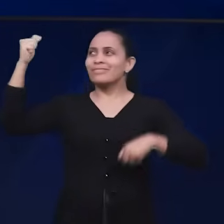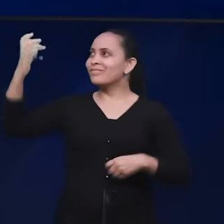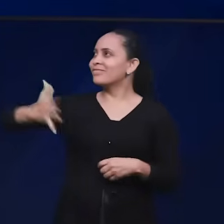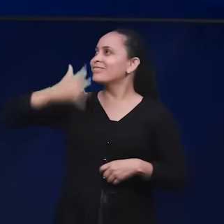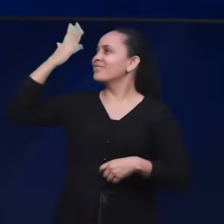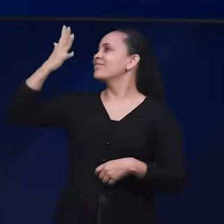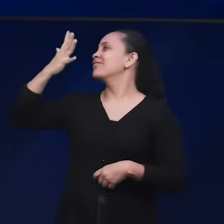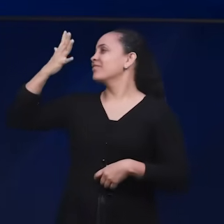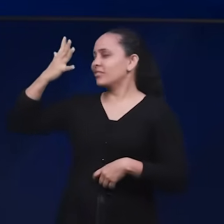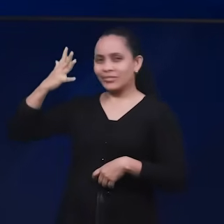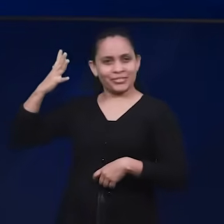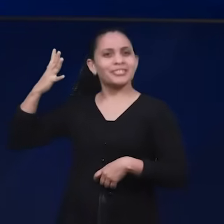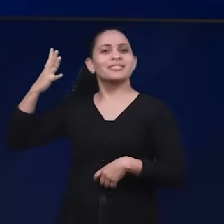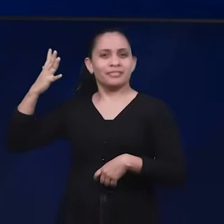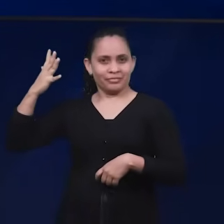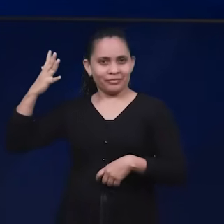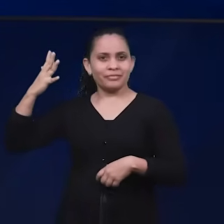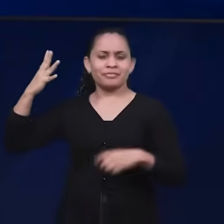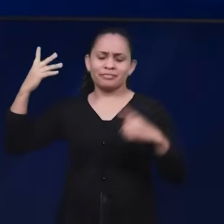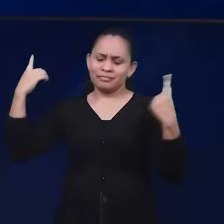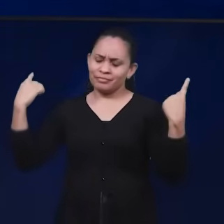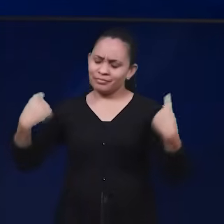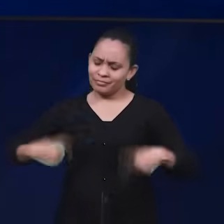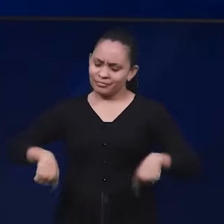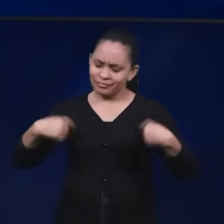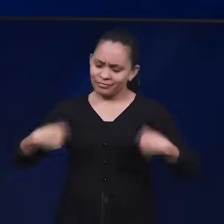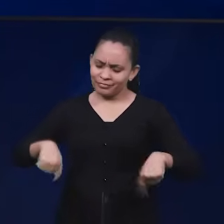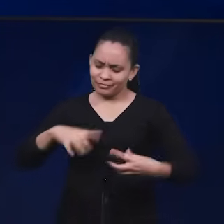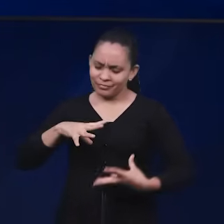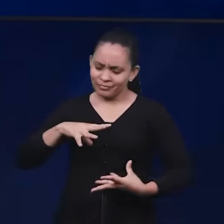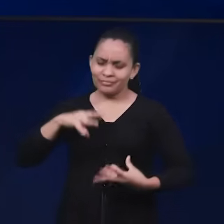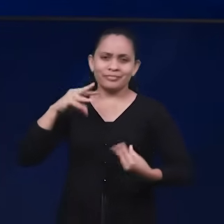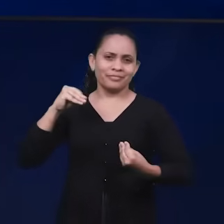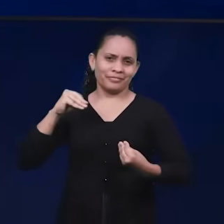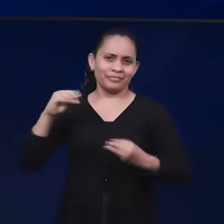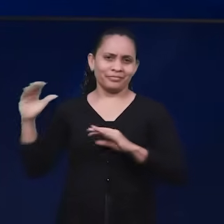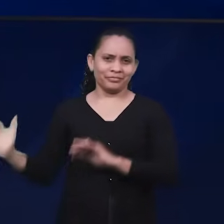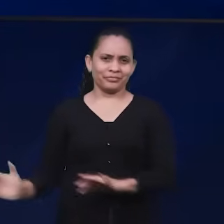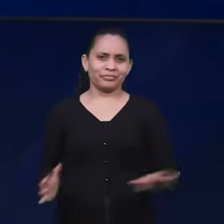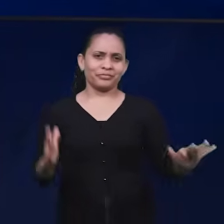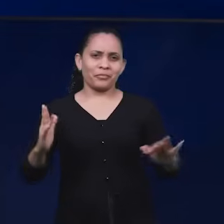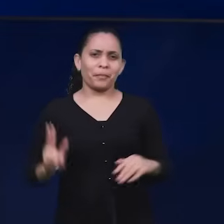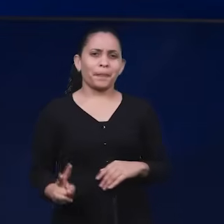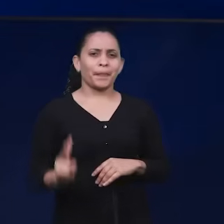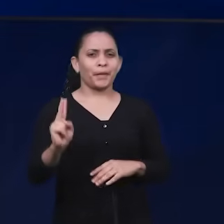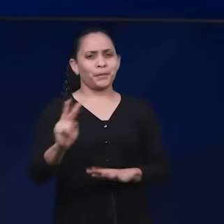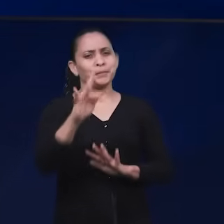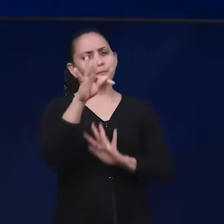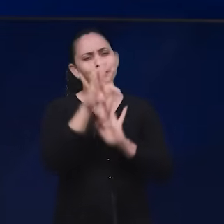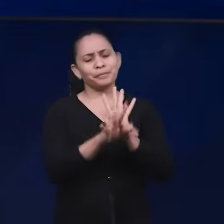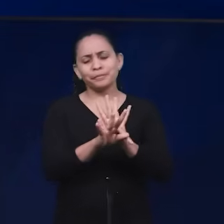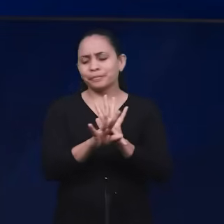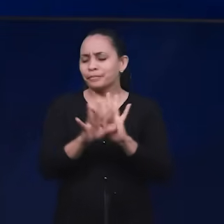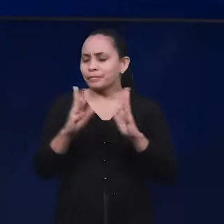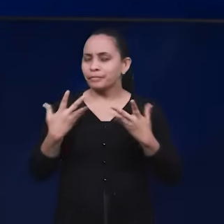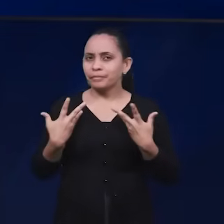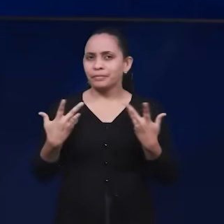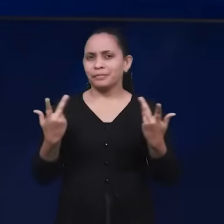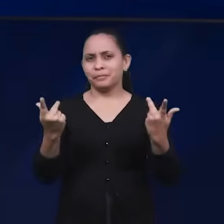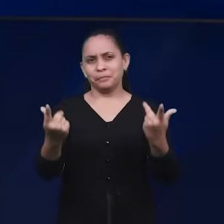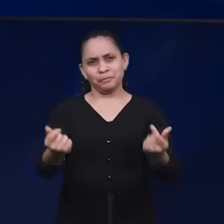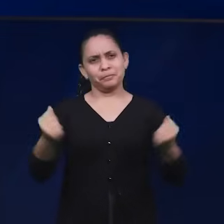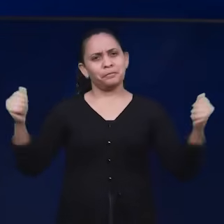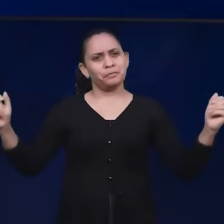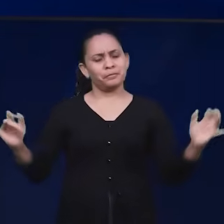exatamente aquilo que carece a alma do homem. Vamos continuar nesse tema tão precioso